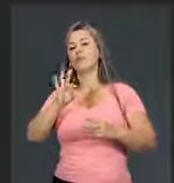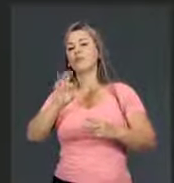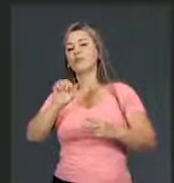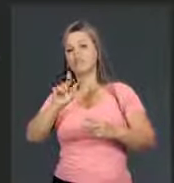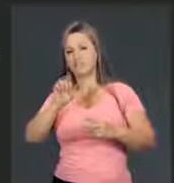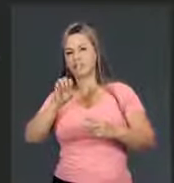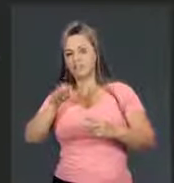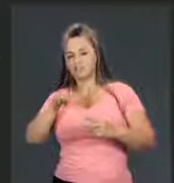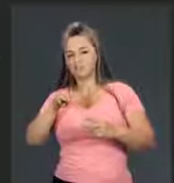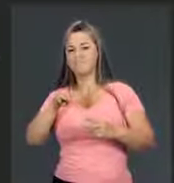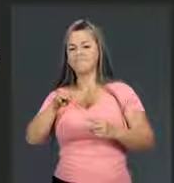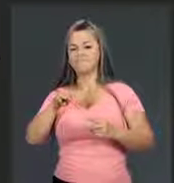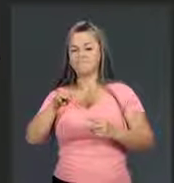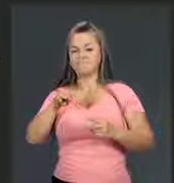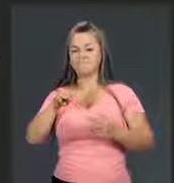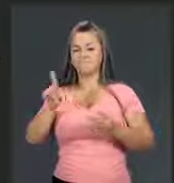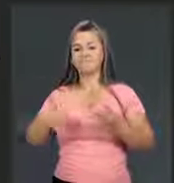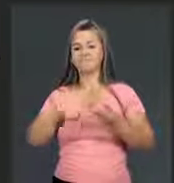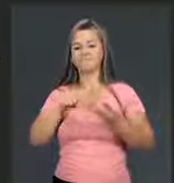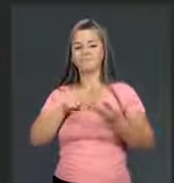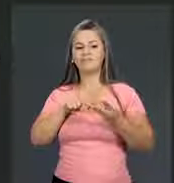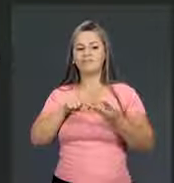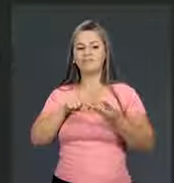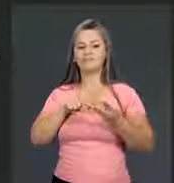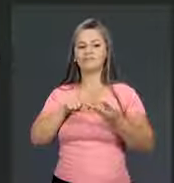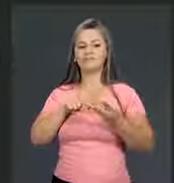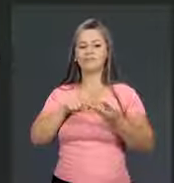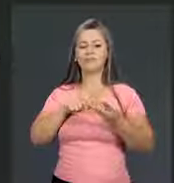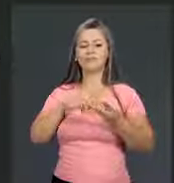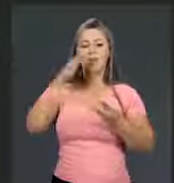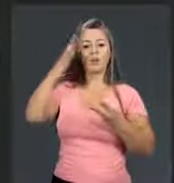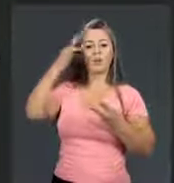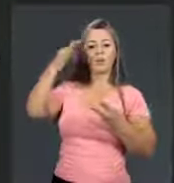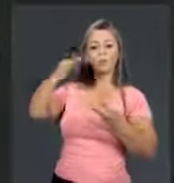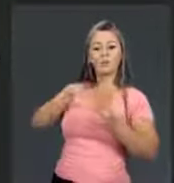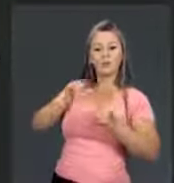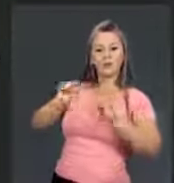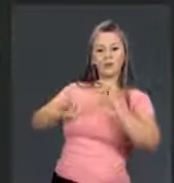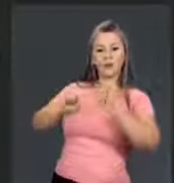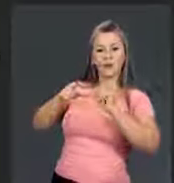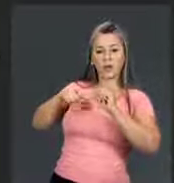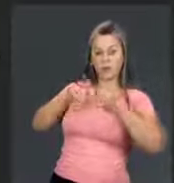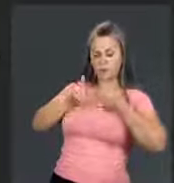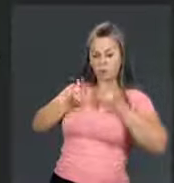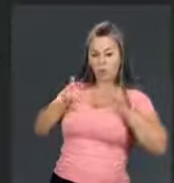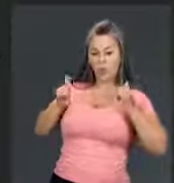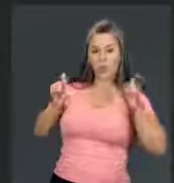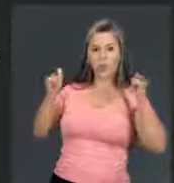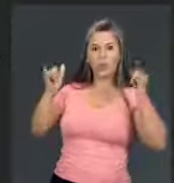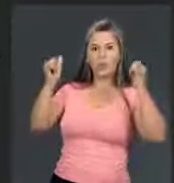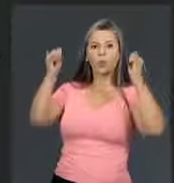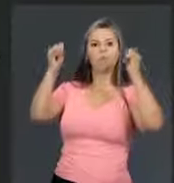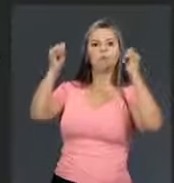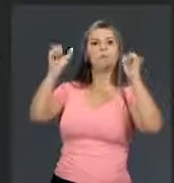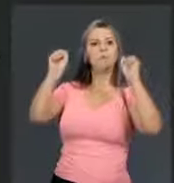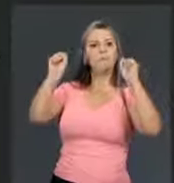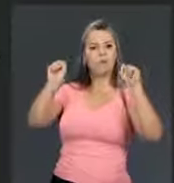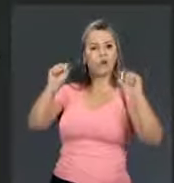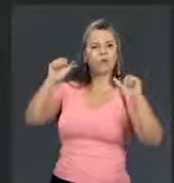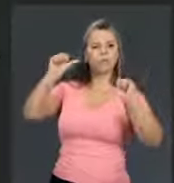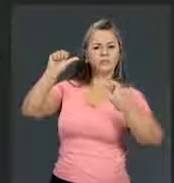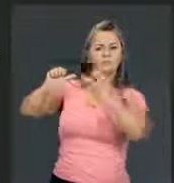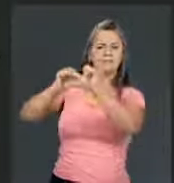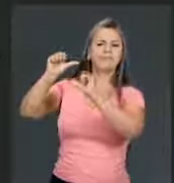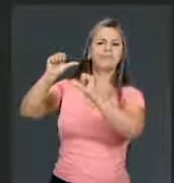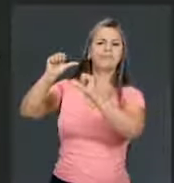elétrica. Iremos ainda compreender que a corrente em um circuito pode se modificar